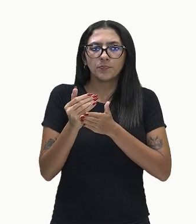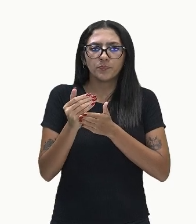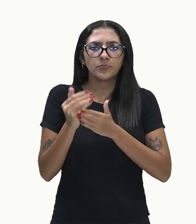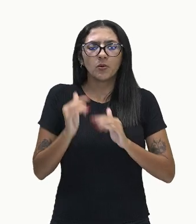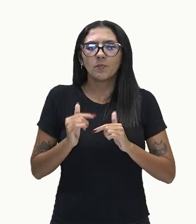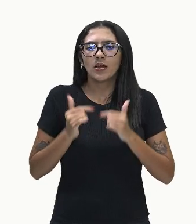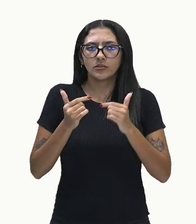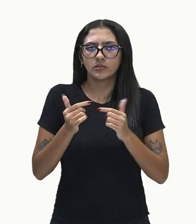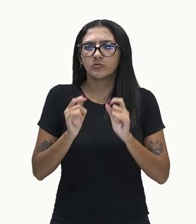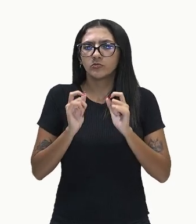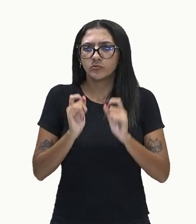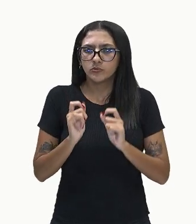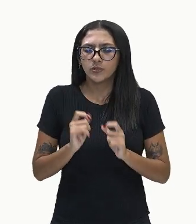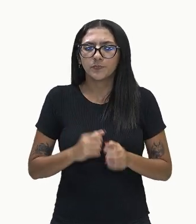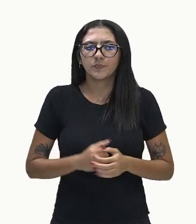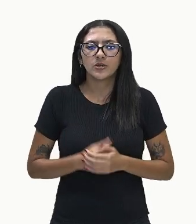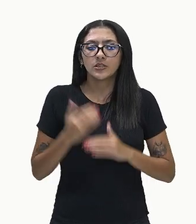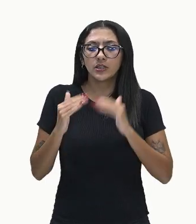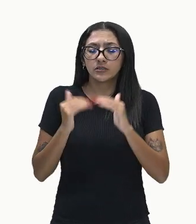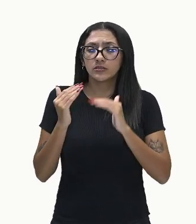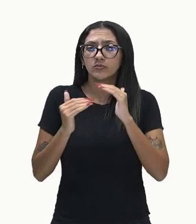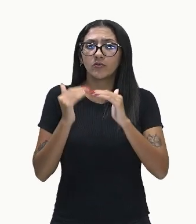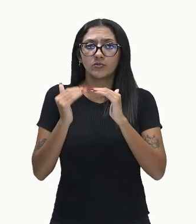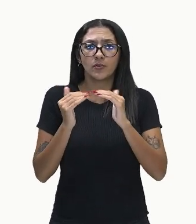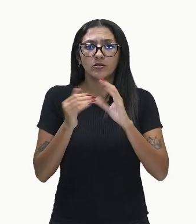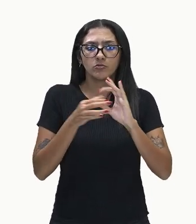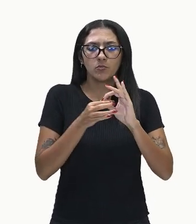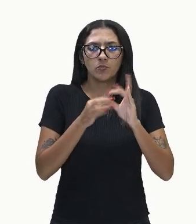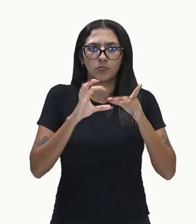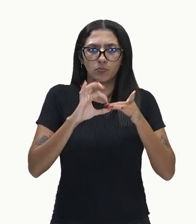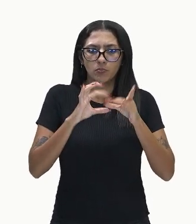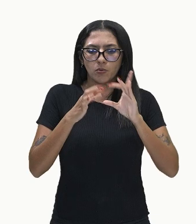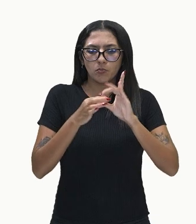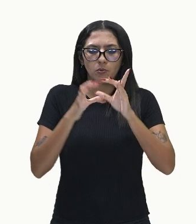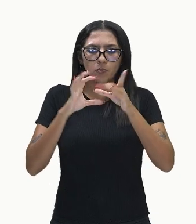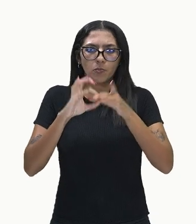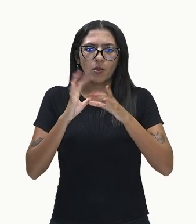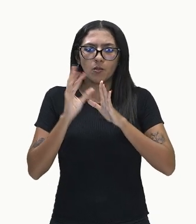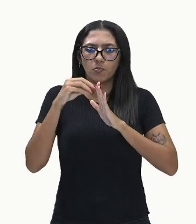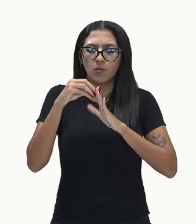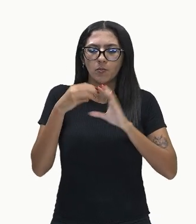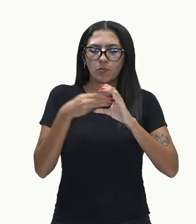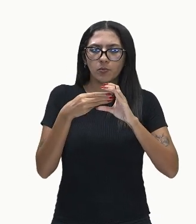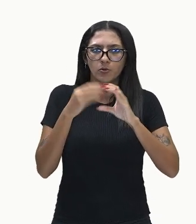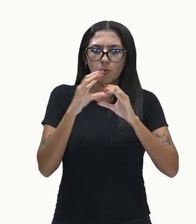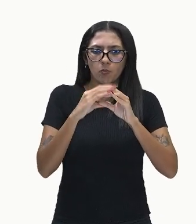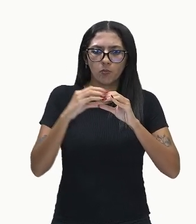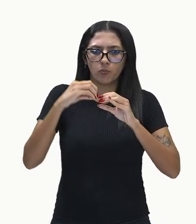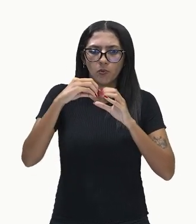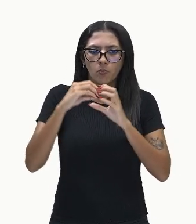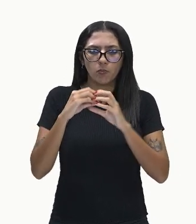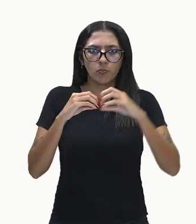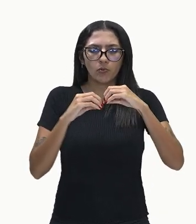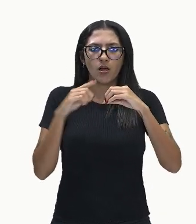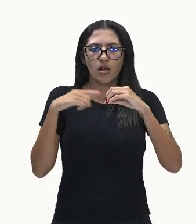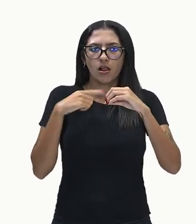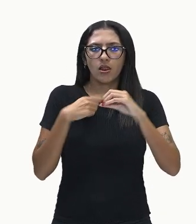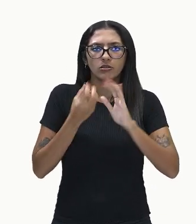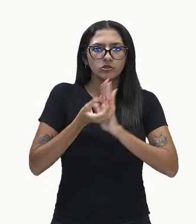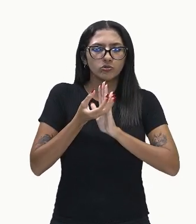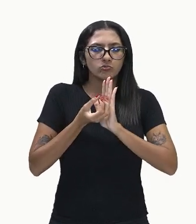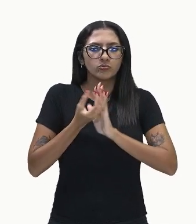de maturação, que ocorre por volta de